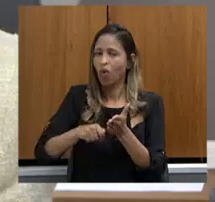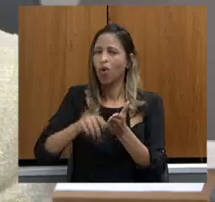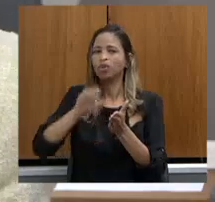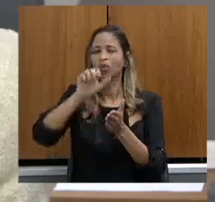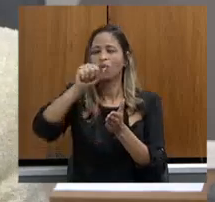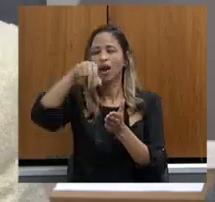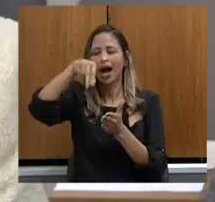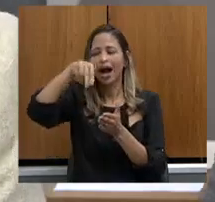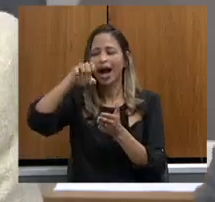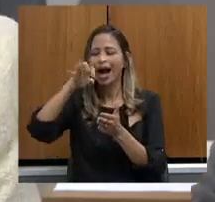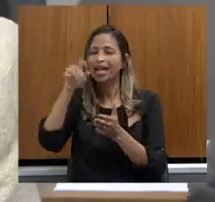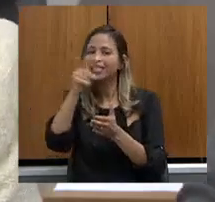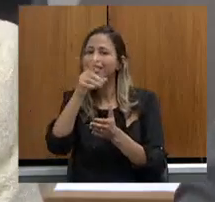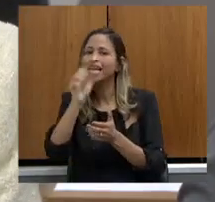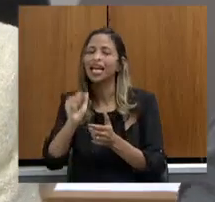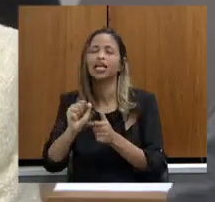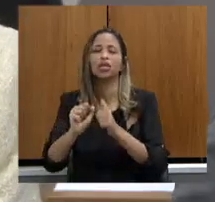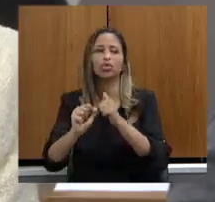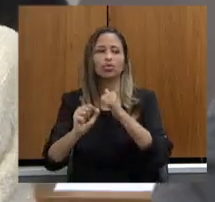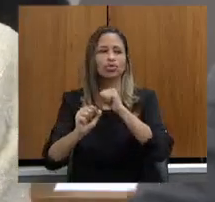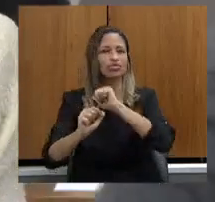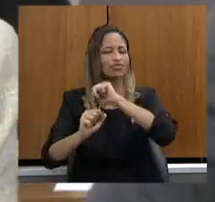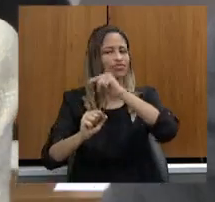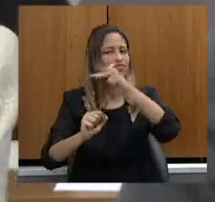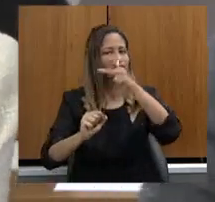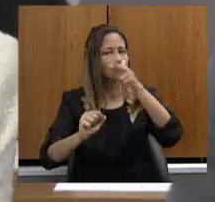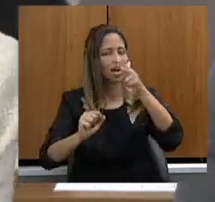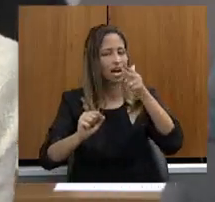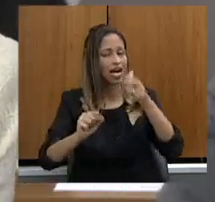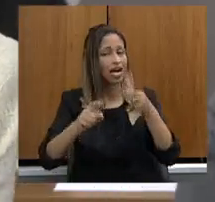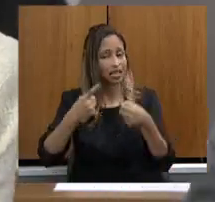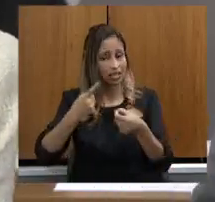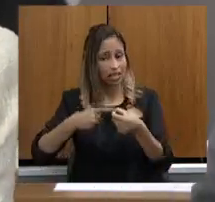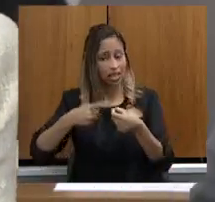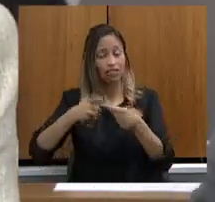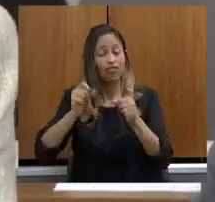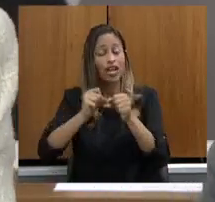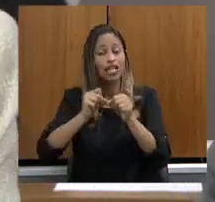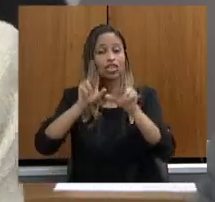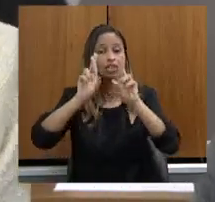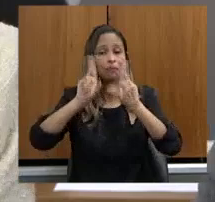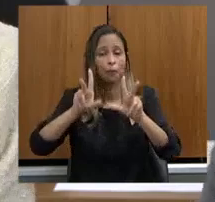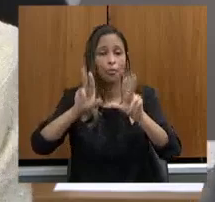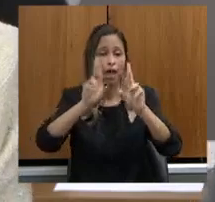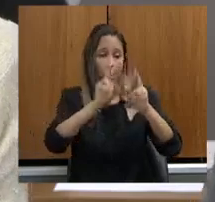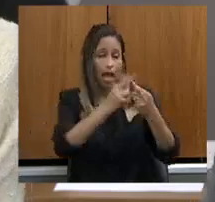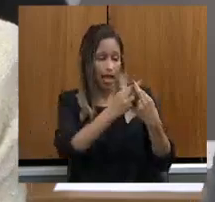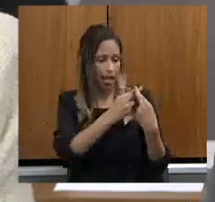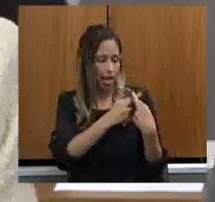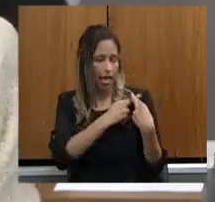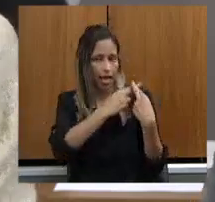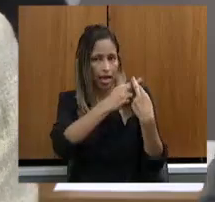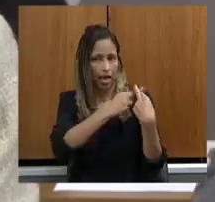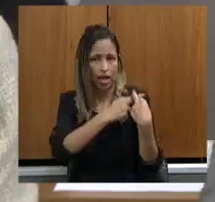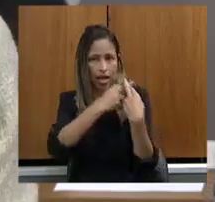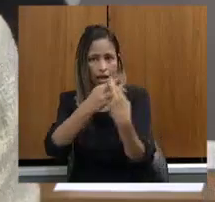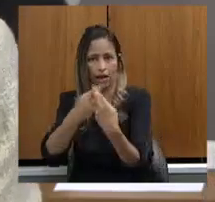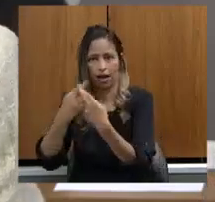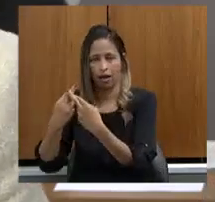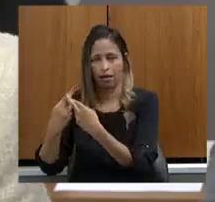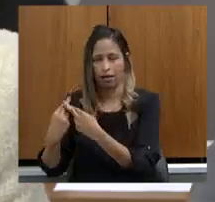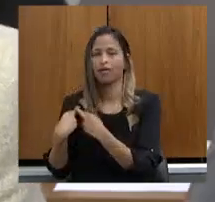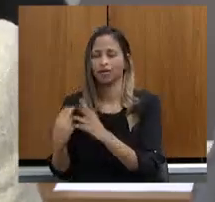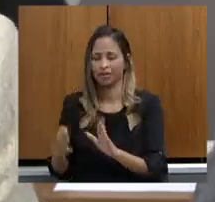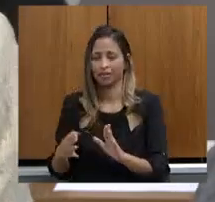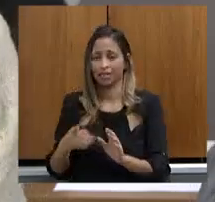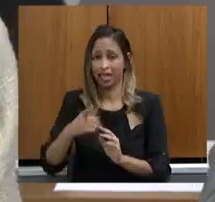e ações cuja execução são cidades de forma diferente e de responsabilidade de diferentes entes Então